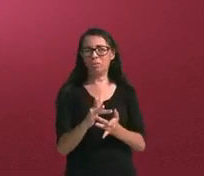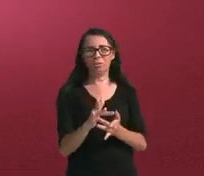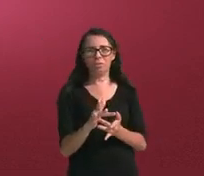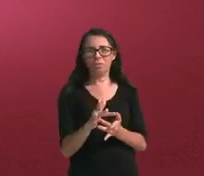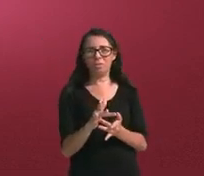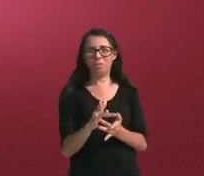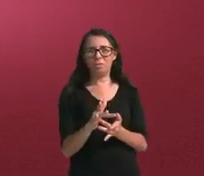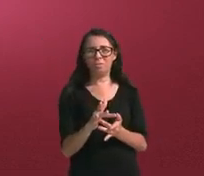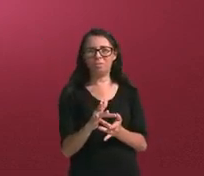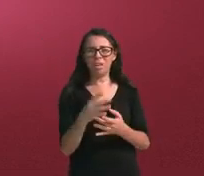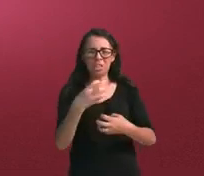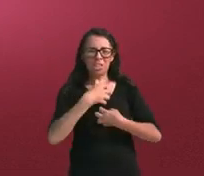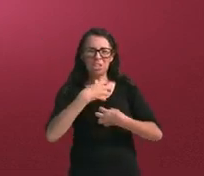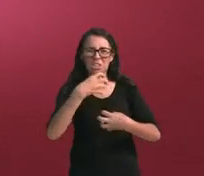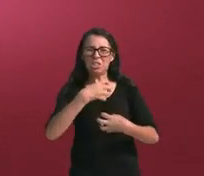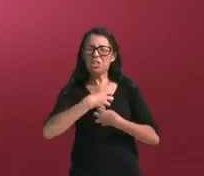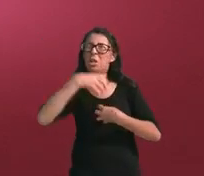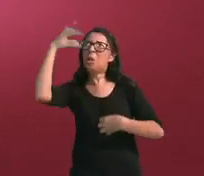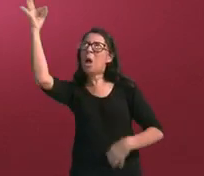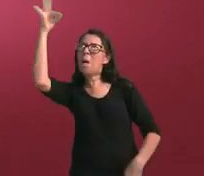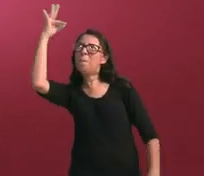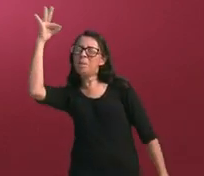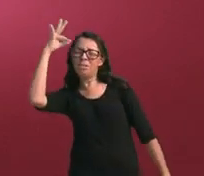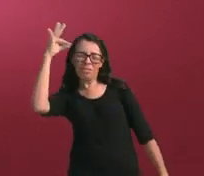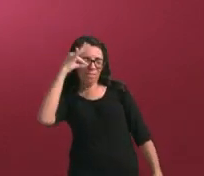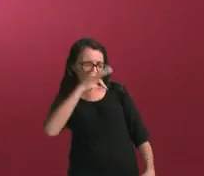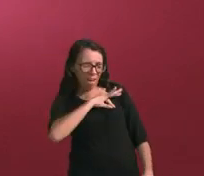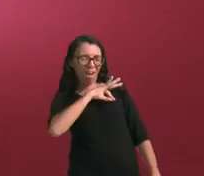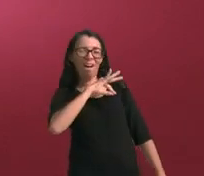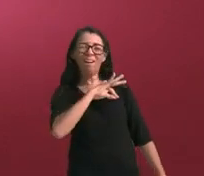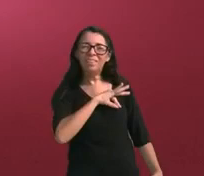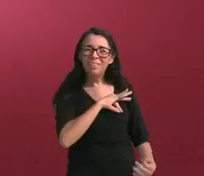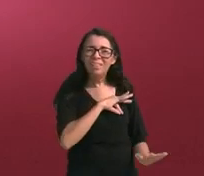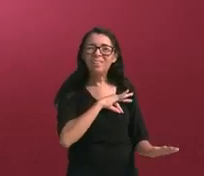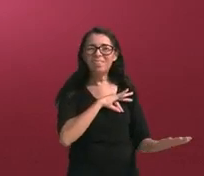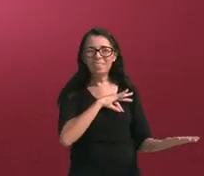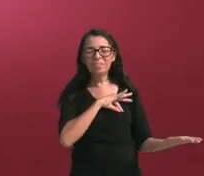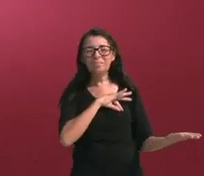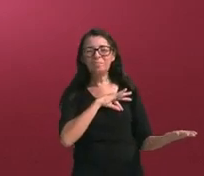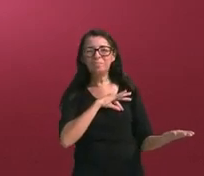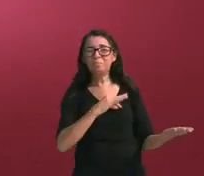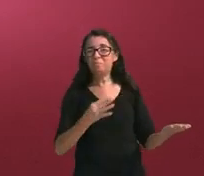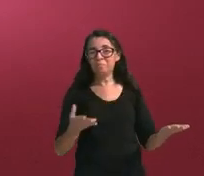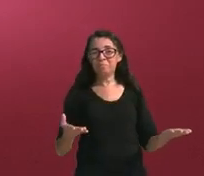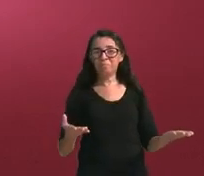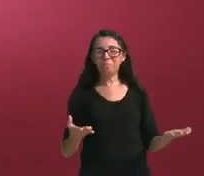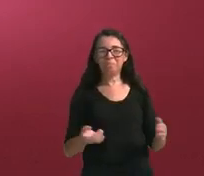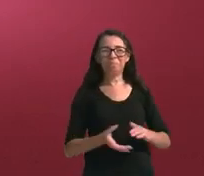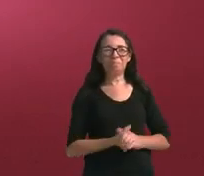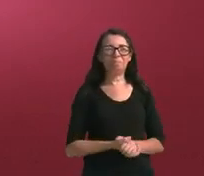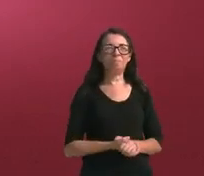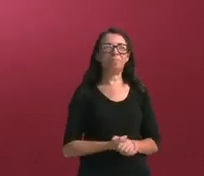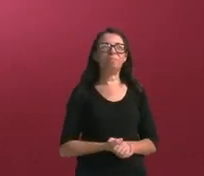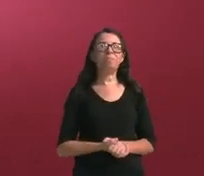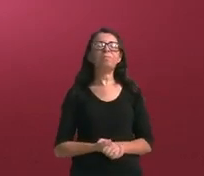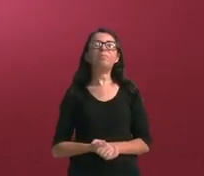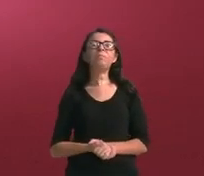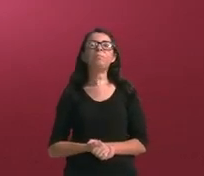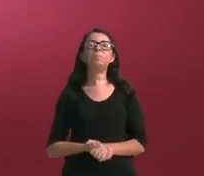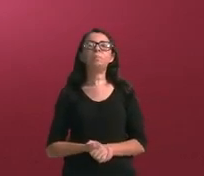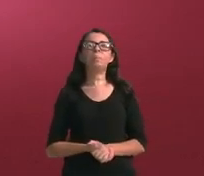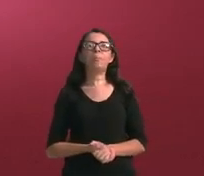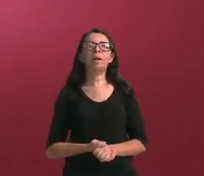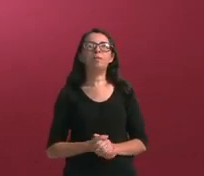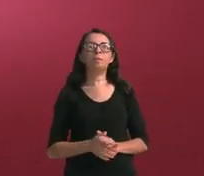Jesus louvou, continuando aqui a nossa lição, Jesus louvou a Deus, o Pai, por